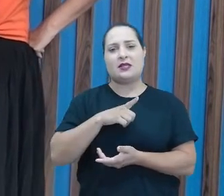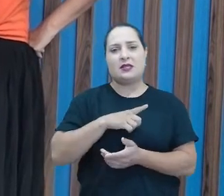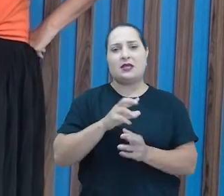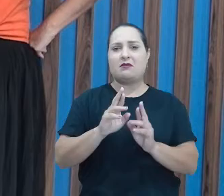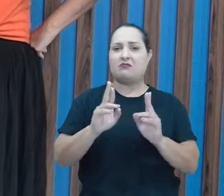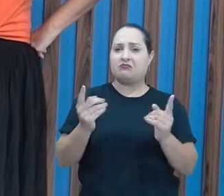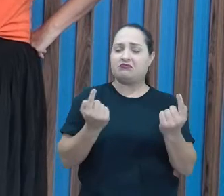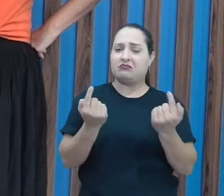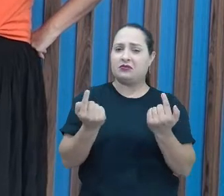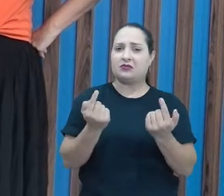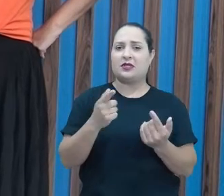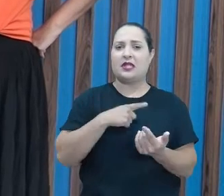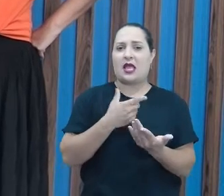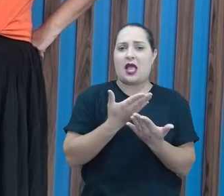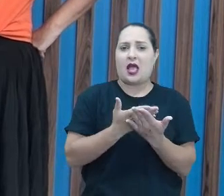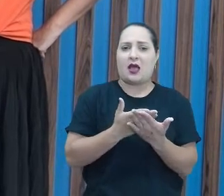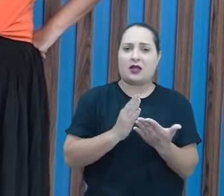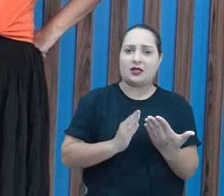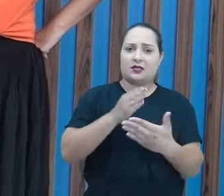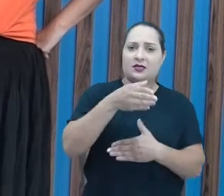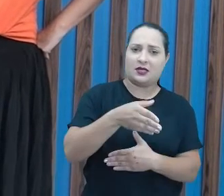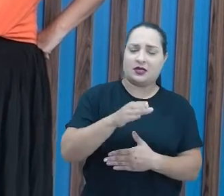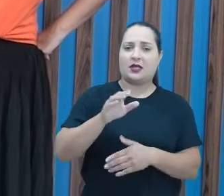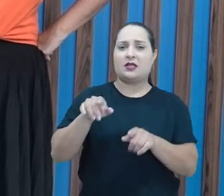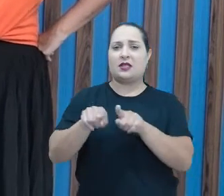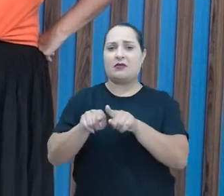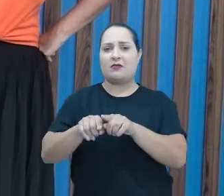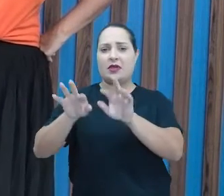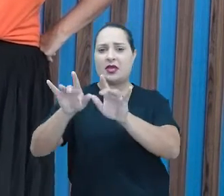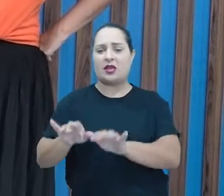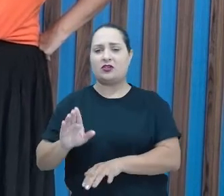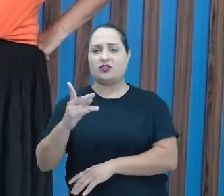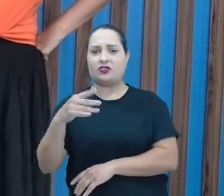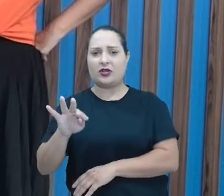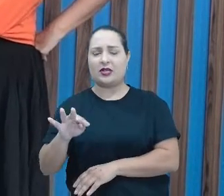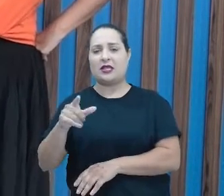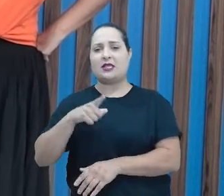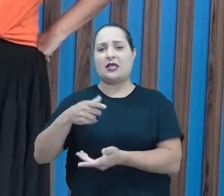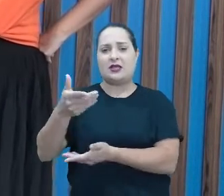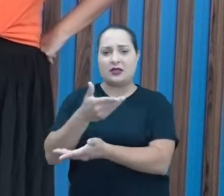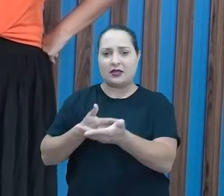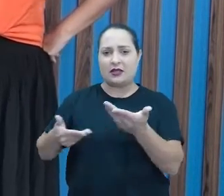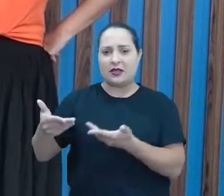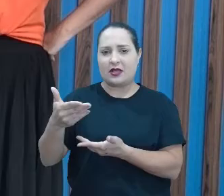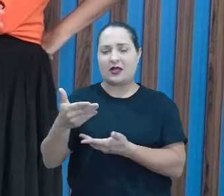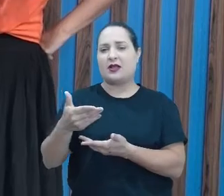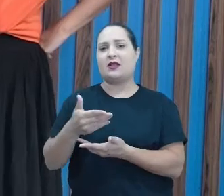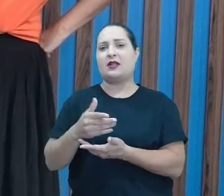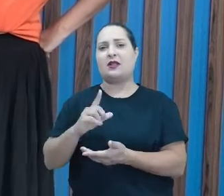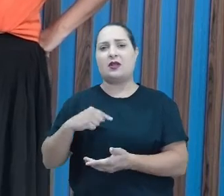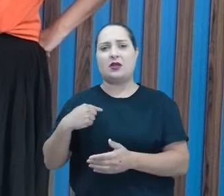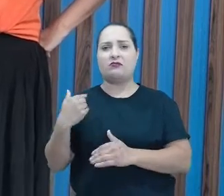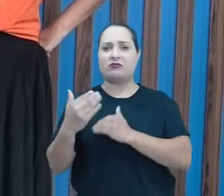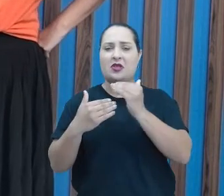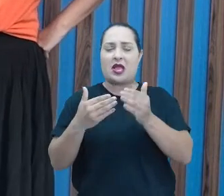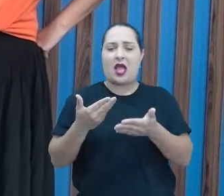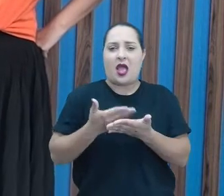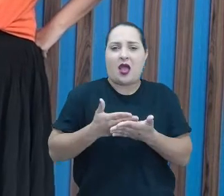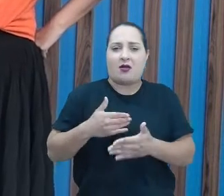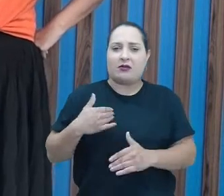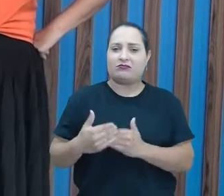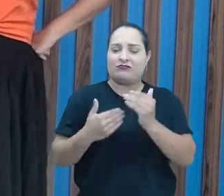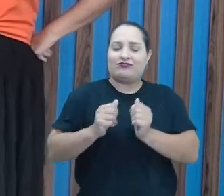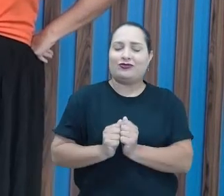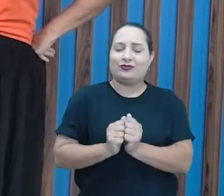do acervo das aulas, é justamente o chat, que é a ferramenta interativa, que vocês falam aí, a gente vê aqui, a gente constrói uma aula juntos,